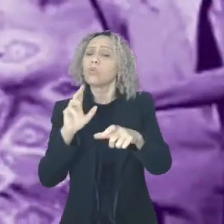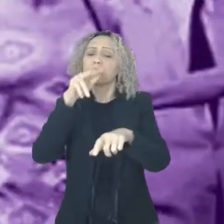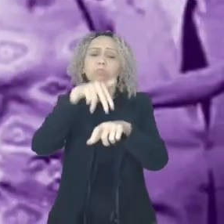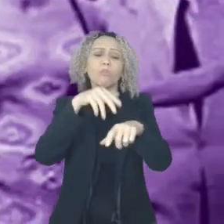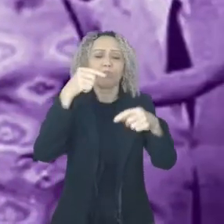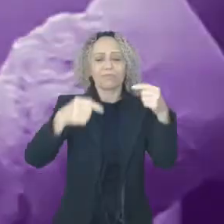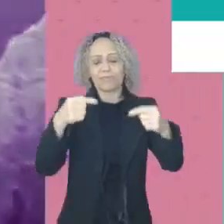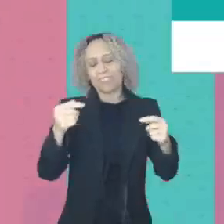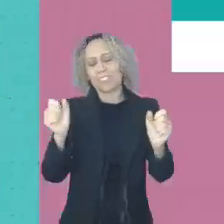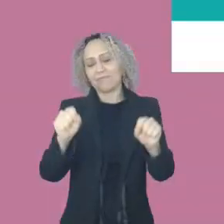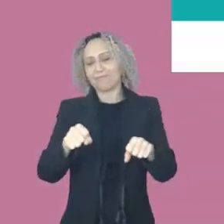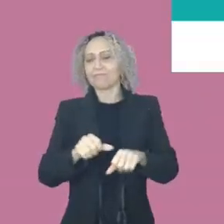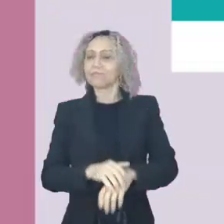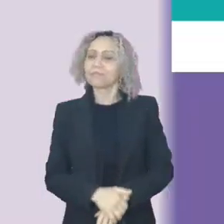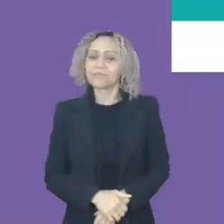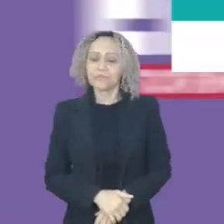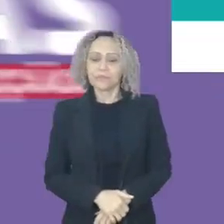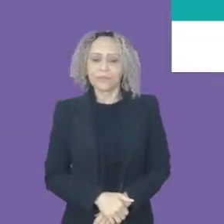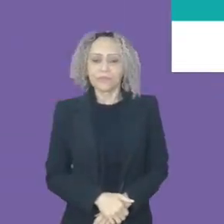de poder.